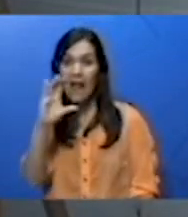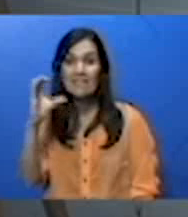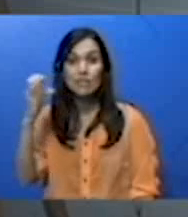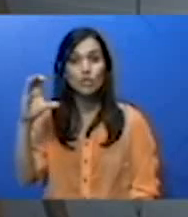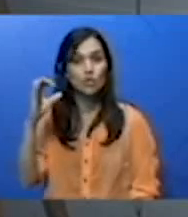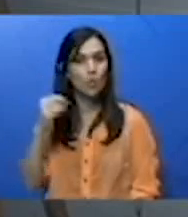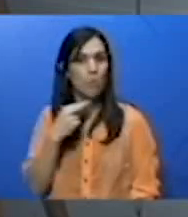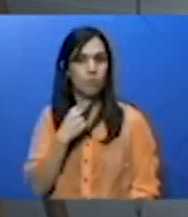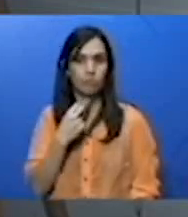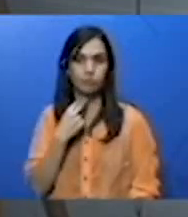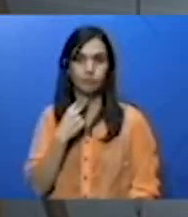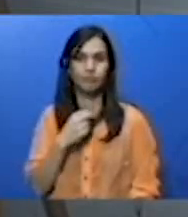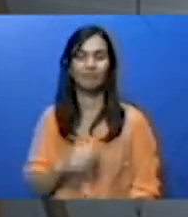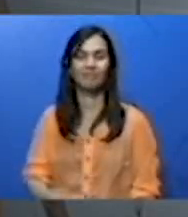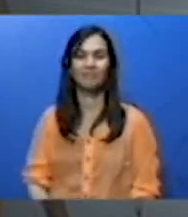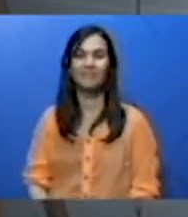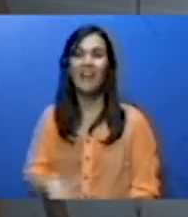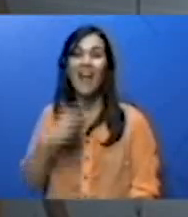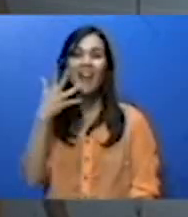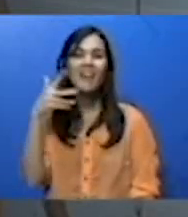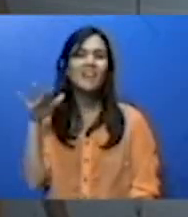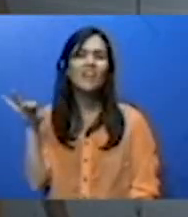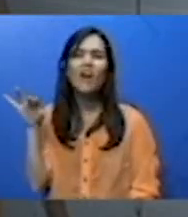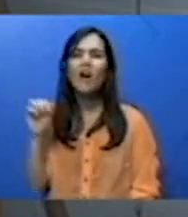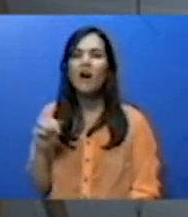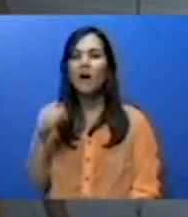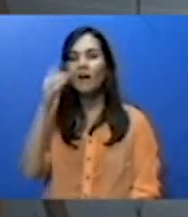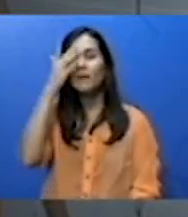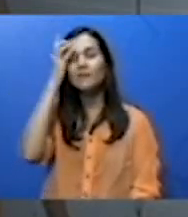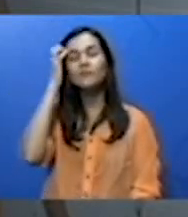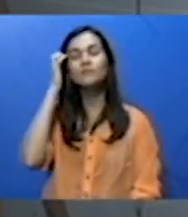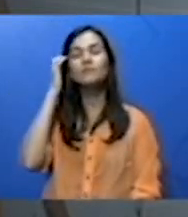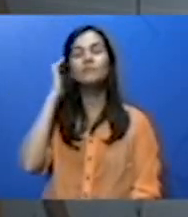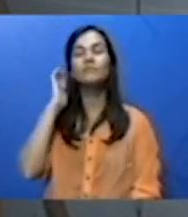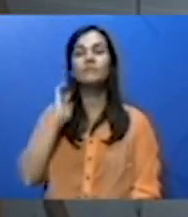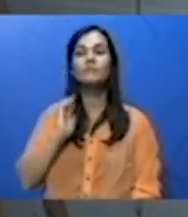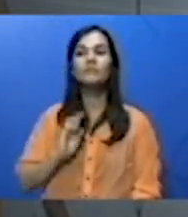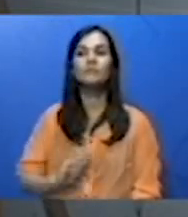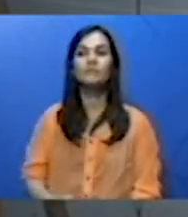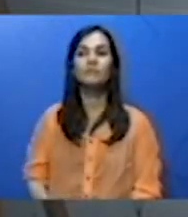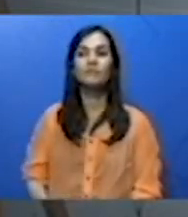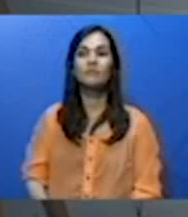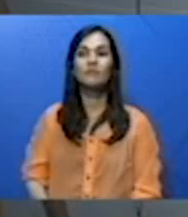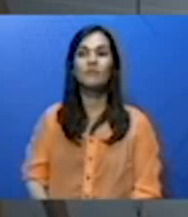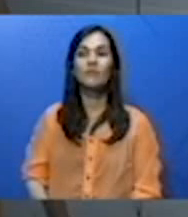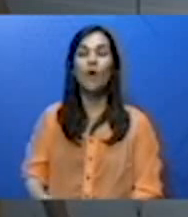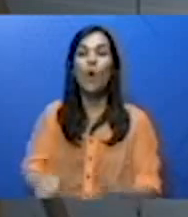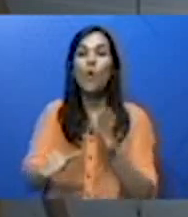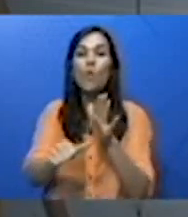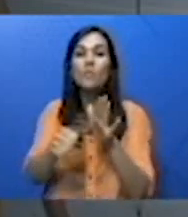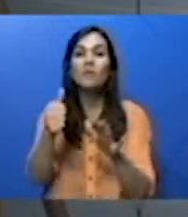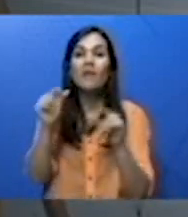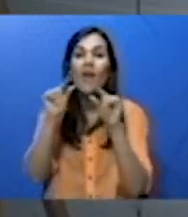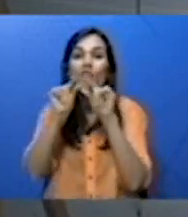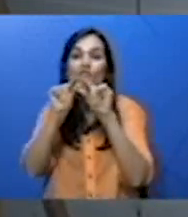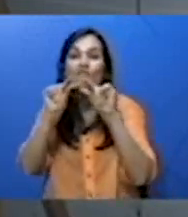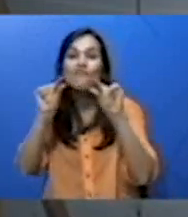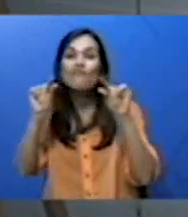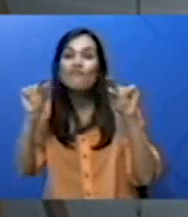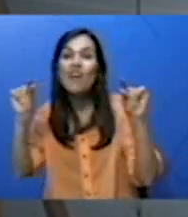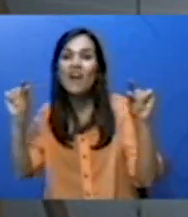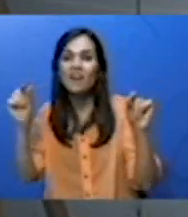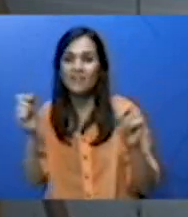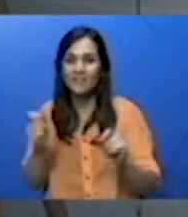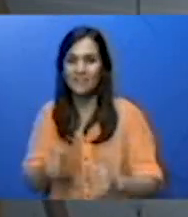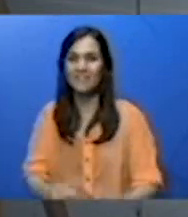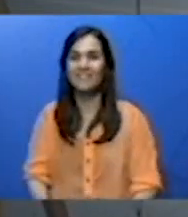nunca mais, né, Clarinha? Tá bom. Então vamos professora. Lá, lê pra mim a primeira parte. Ah, primeira linha não é primeiro verso. Isso, né, Clarinha, ó, até me